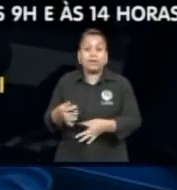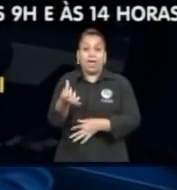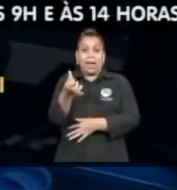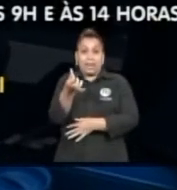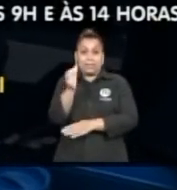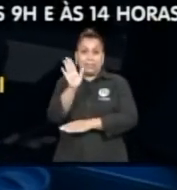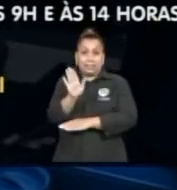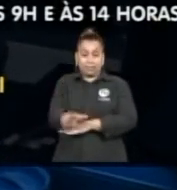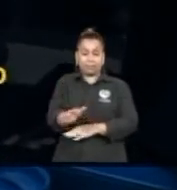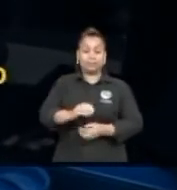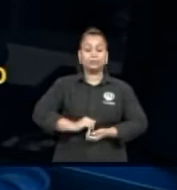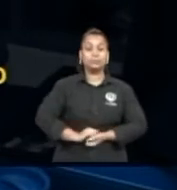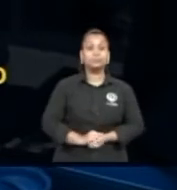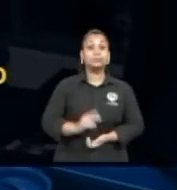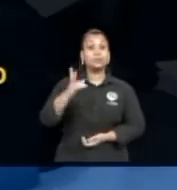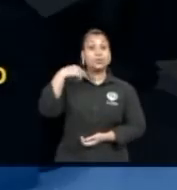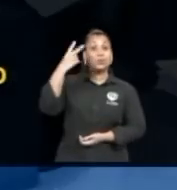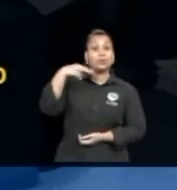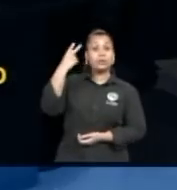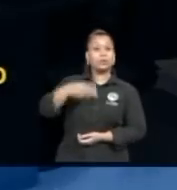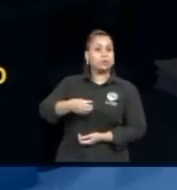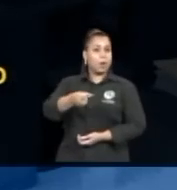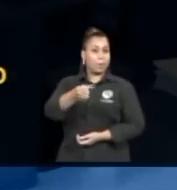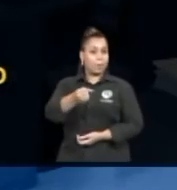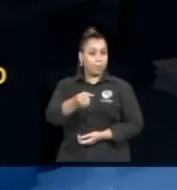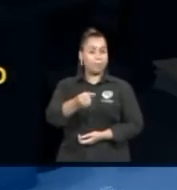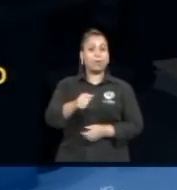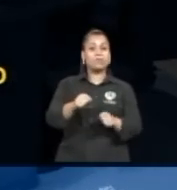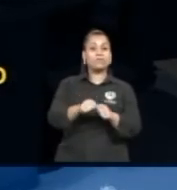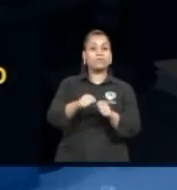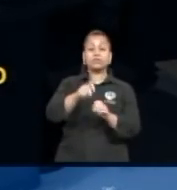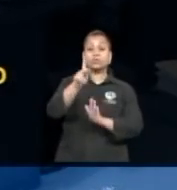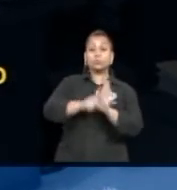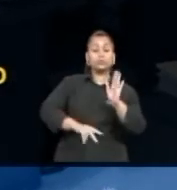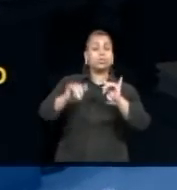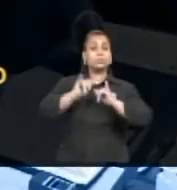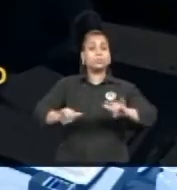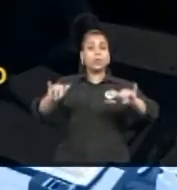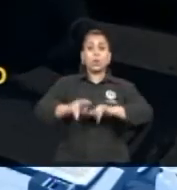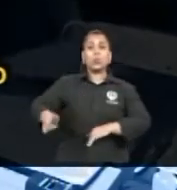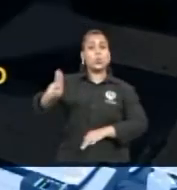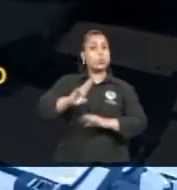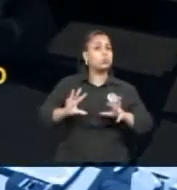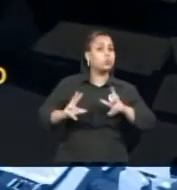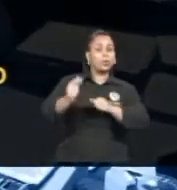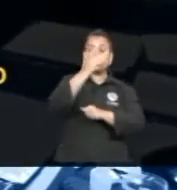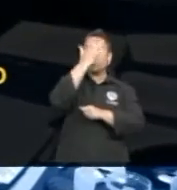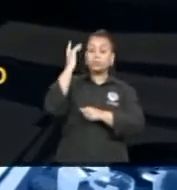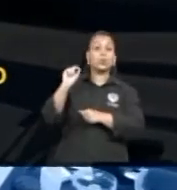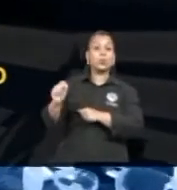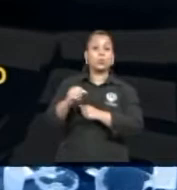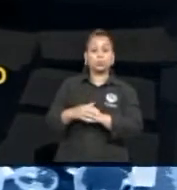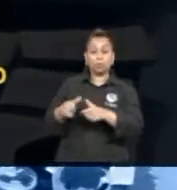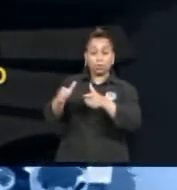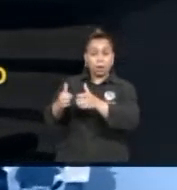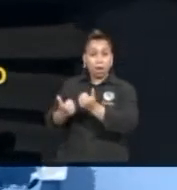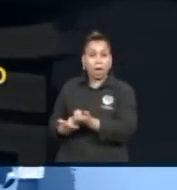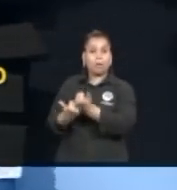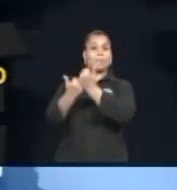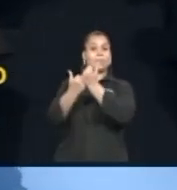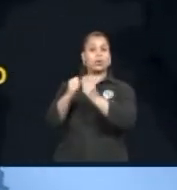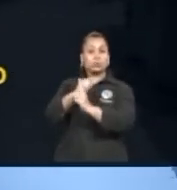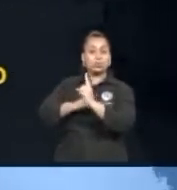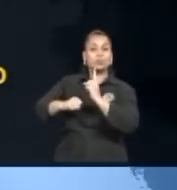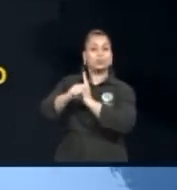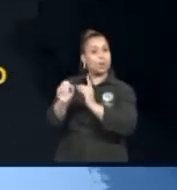6 horas da tarde. O vereador Anderson Branco elaborou o projeto para declarar de utilidade pública a Rede de Apoio e